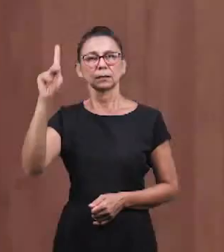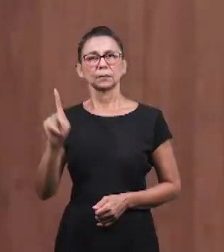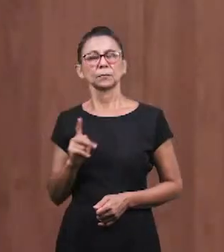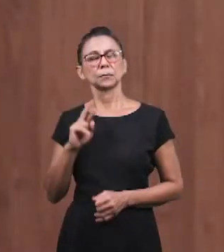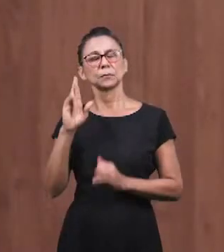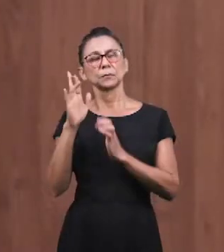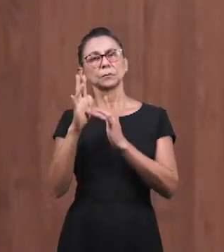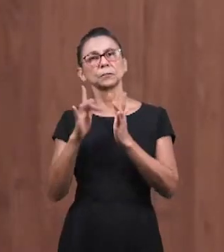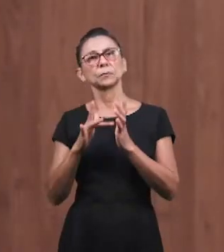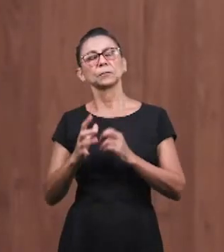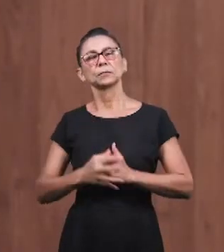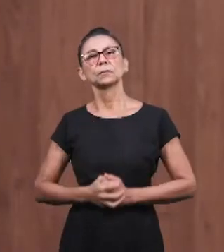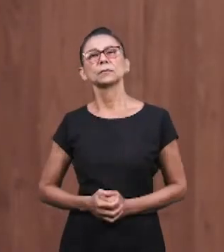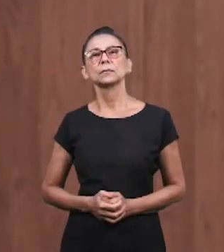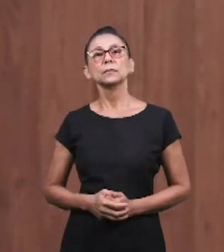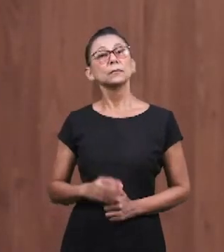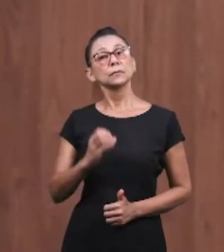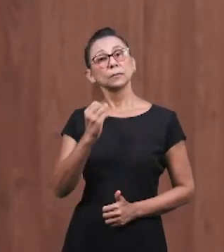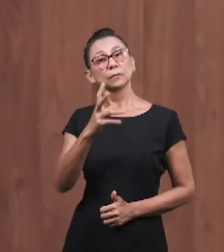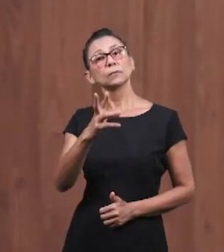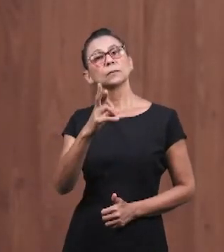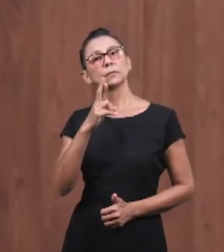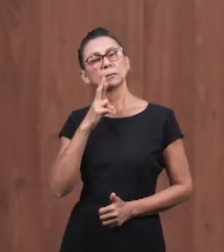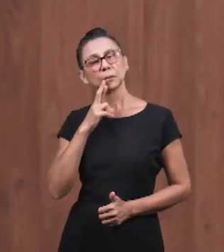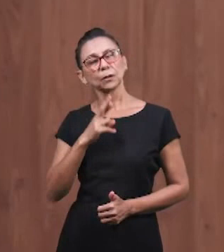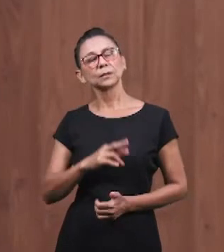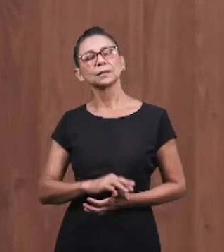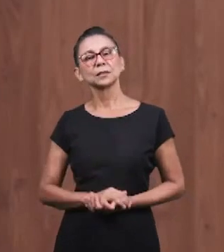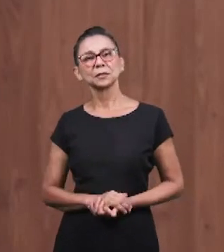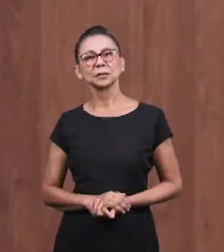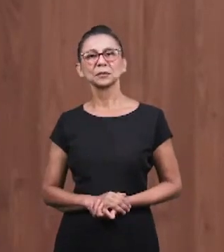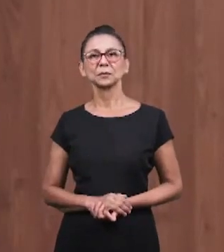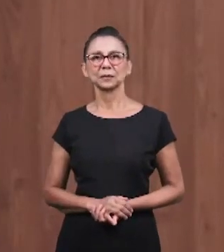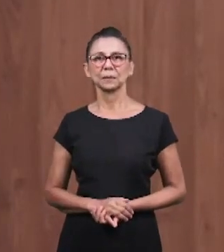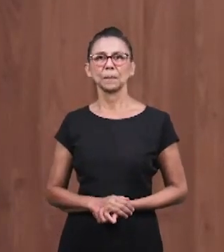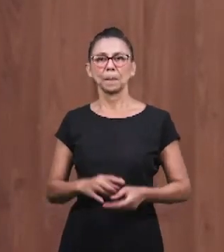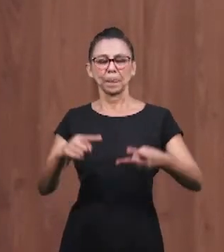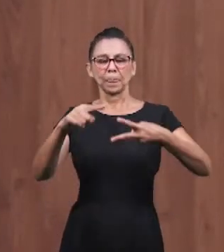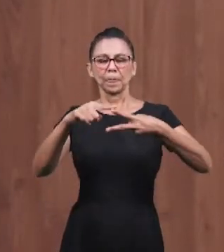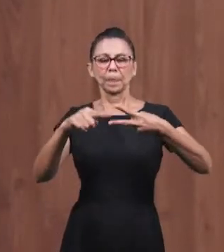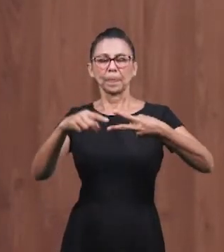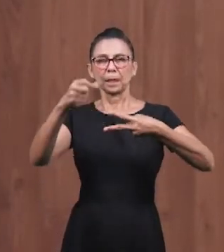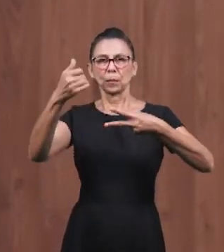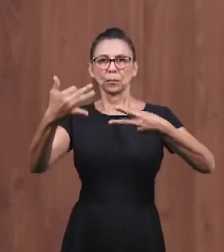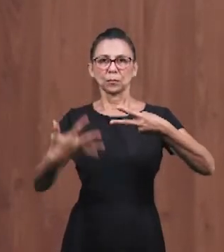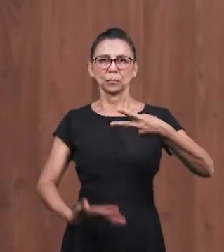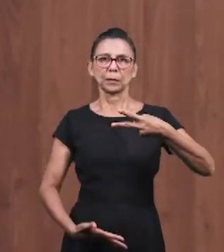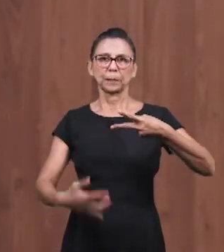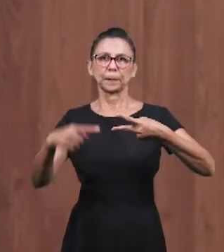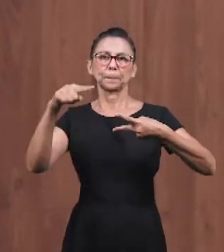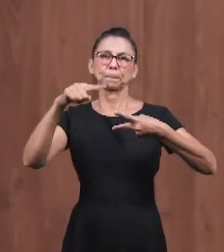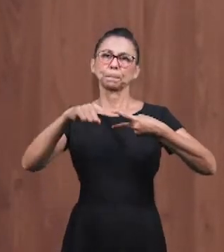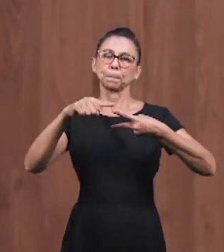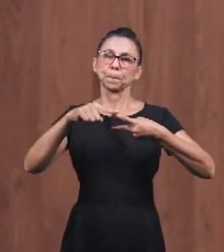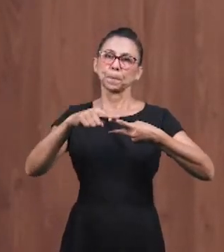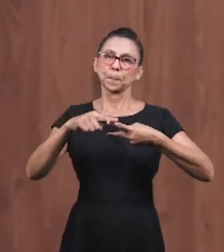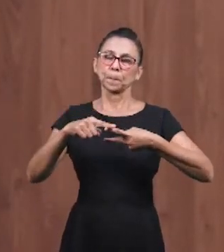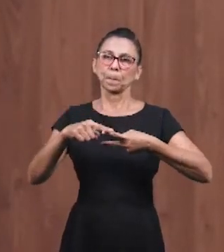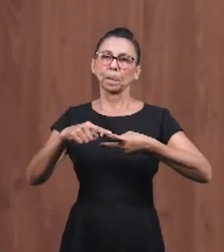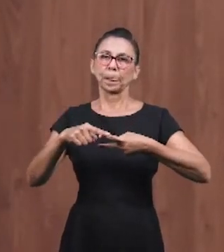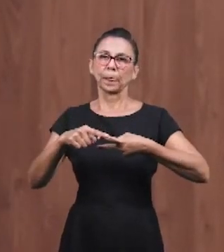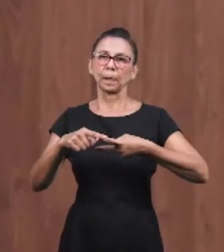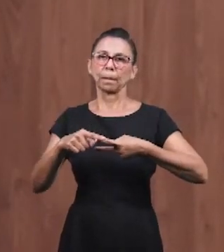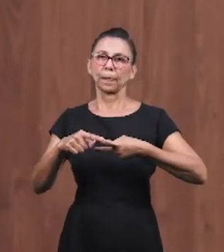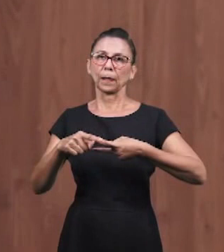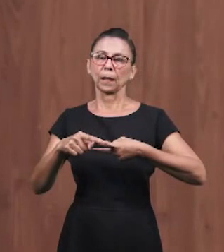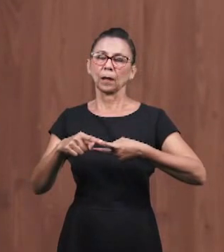Jesus. Irmã Tainara, muito bem colocada a sua resposta, porque ela aborda os dois aspectos, tanto de quem iniciou